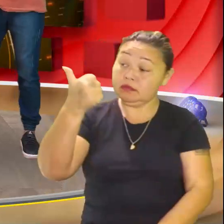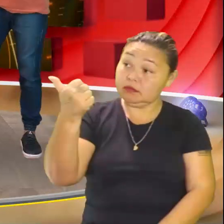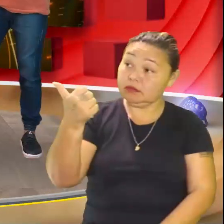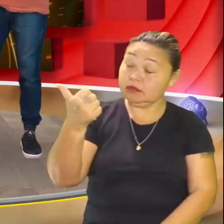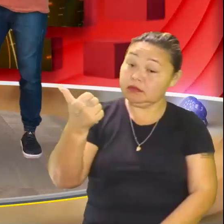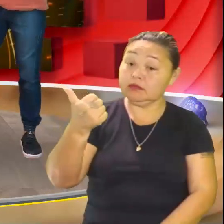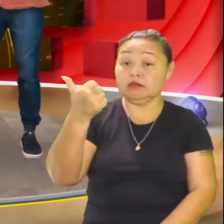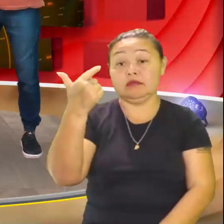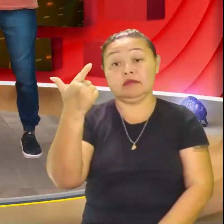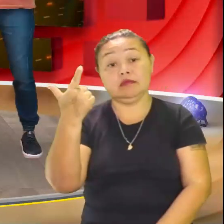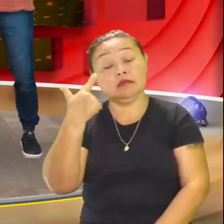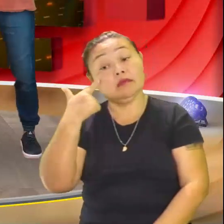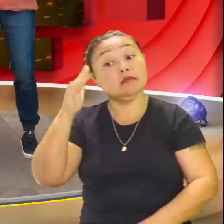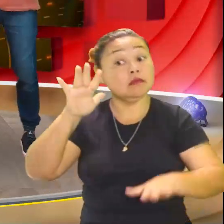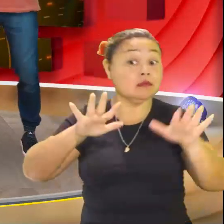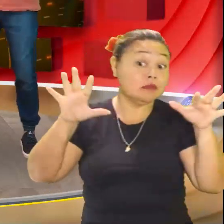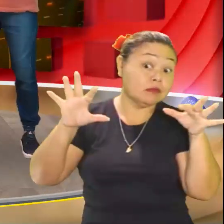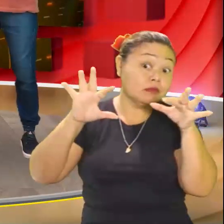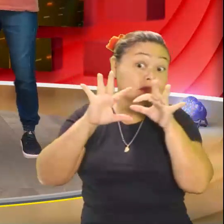Vai